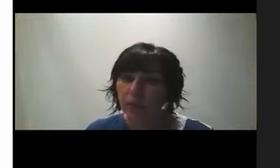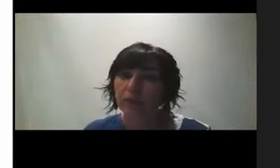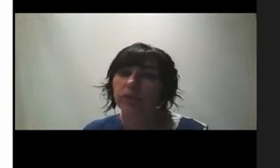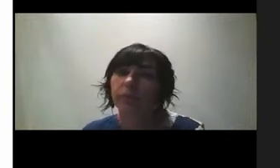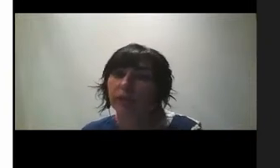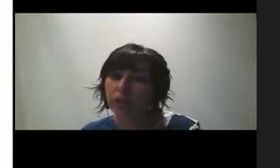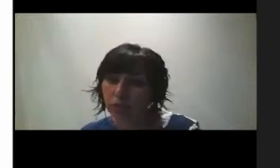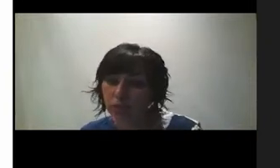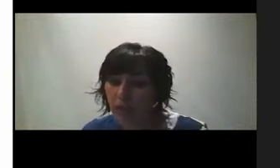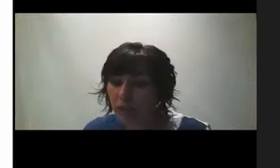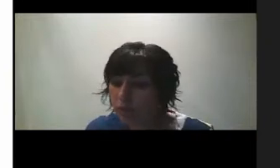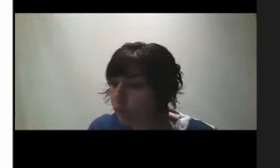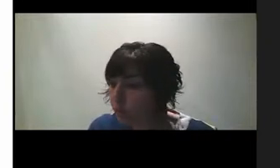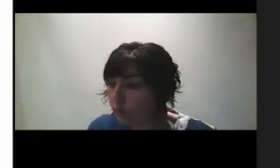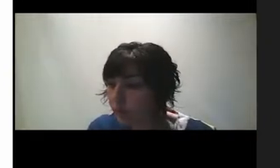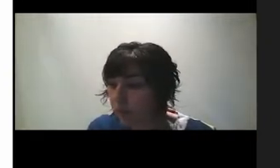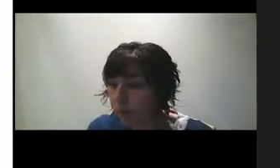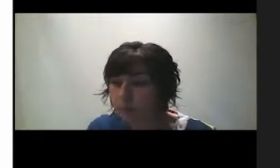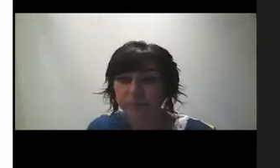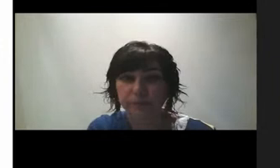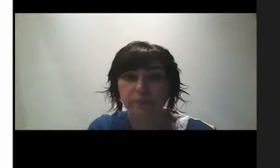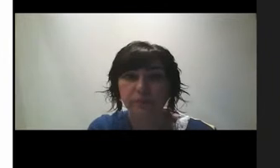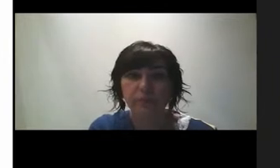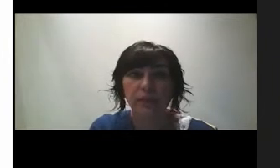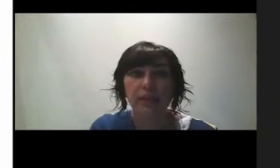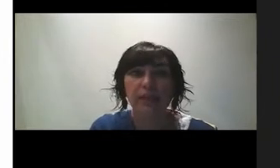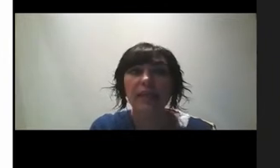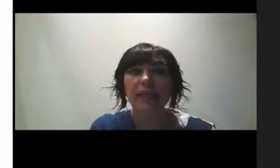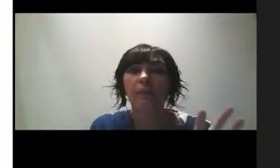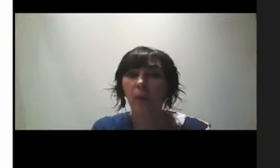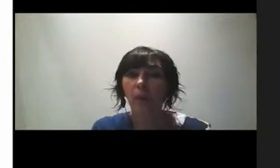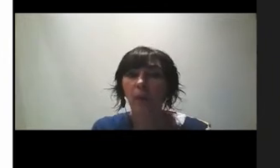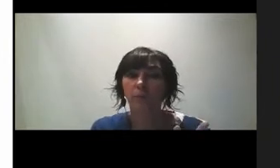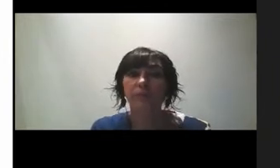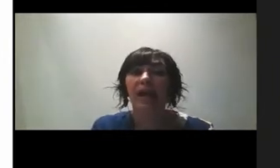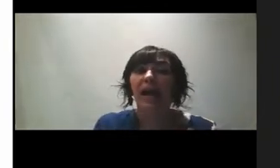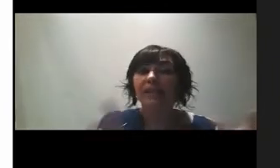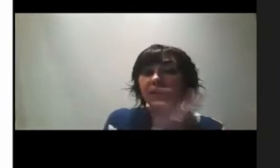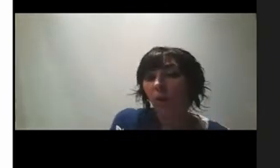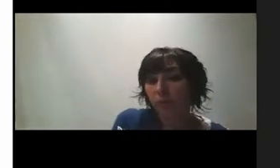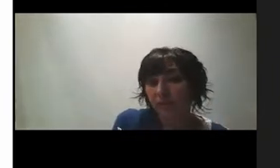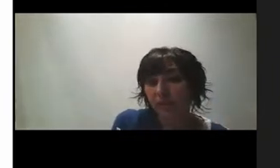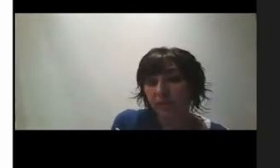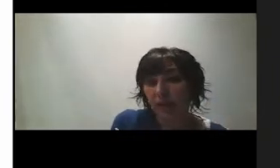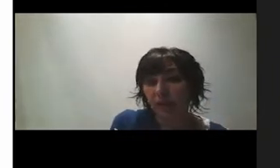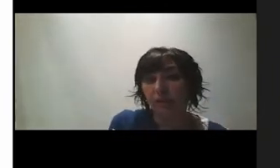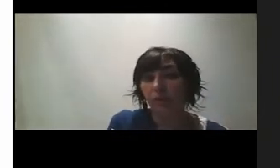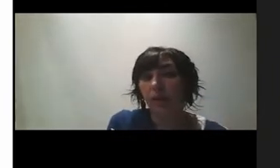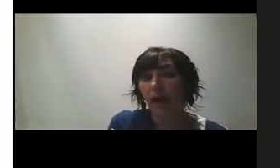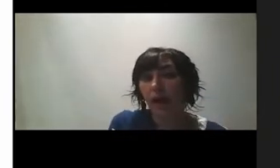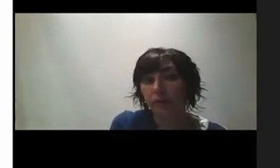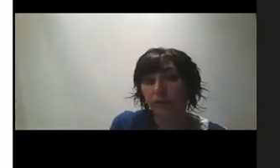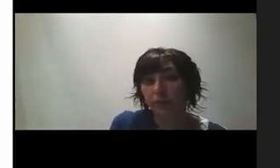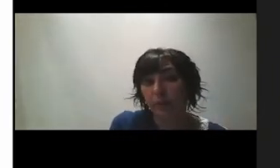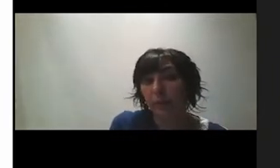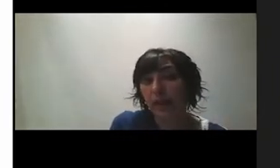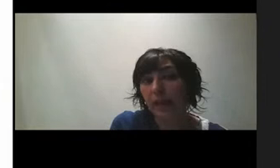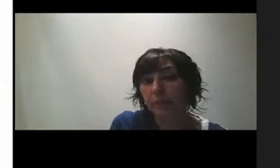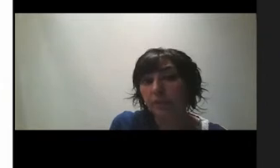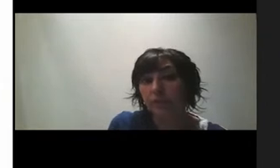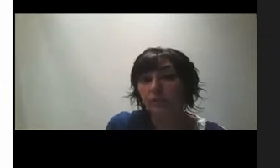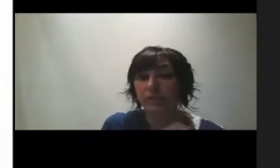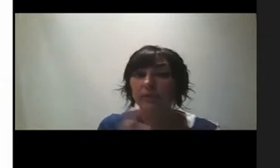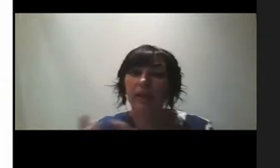vai ser importante para estruturar sua solução É bom assim como você tem uma árvore